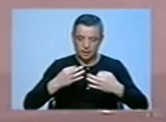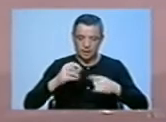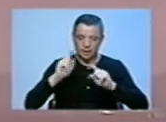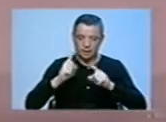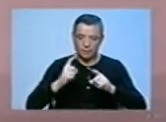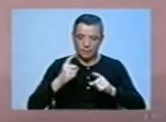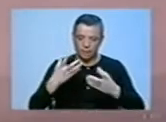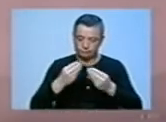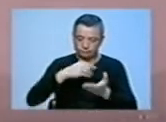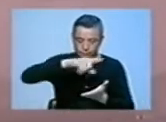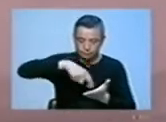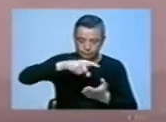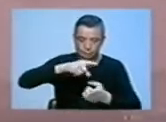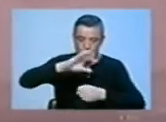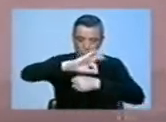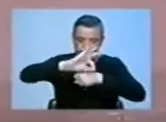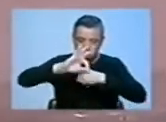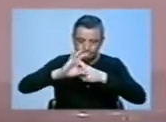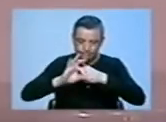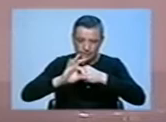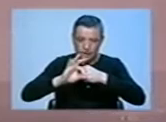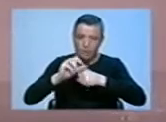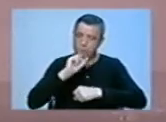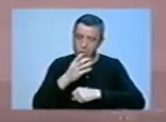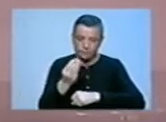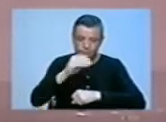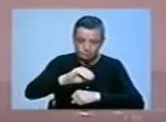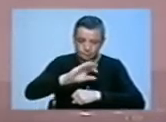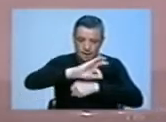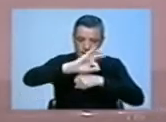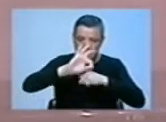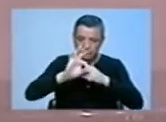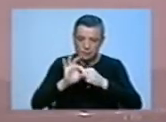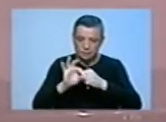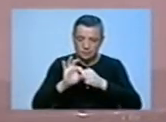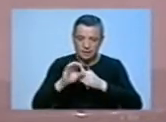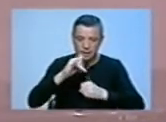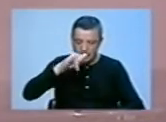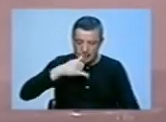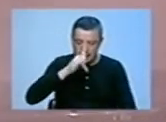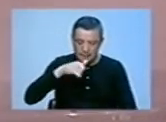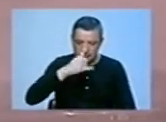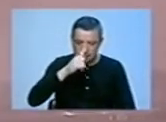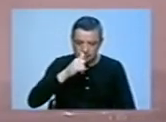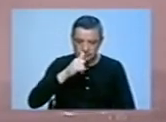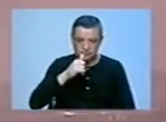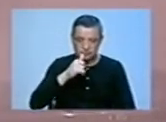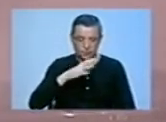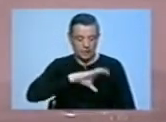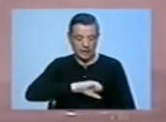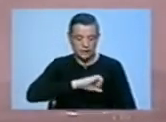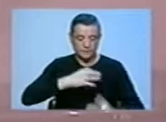com uma varinha mágica e juntar essas framboesas triturados ao creme de natas e requeijão também fica